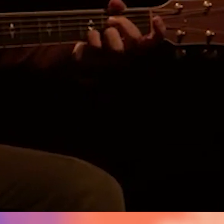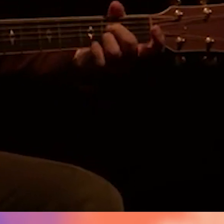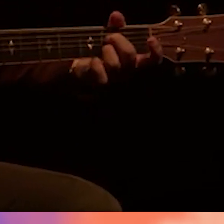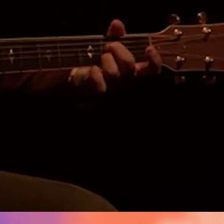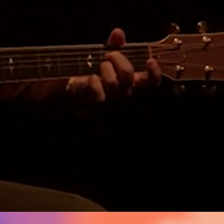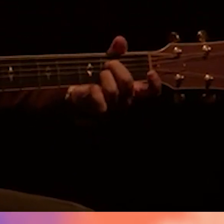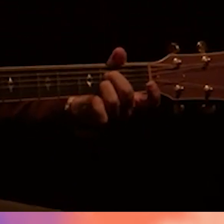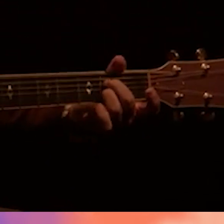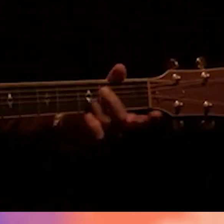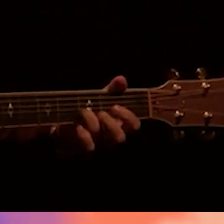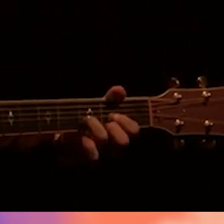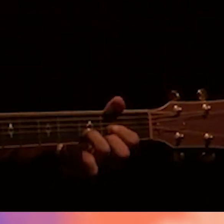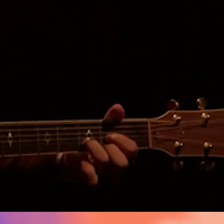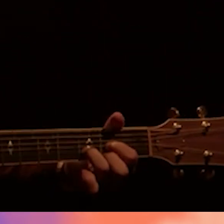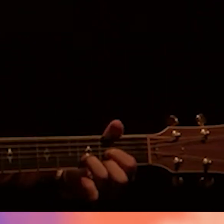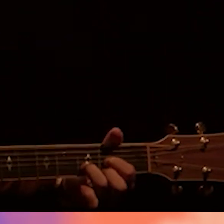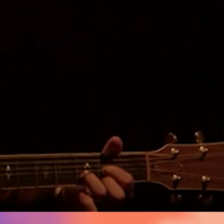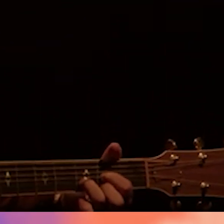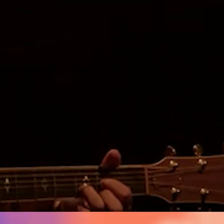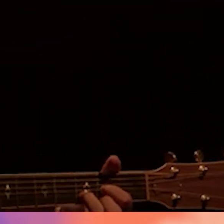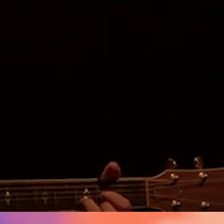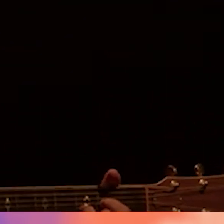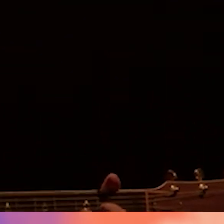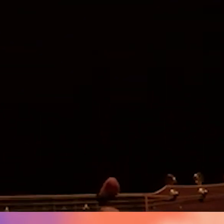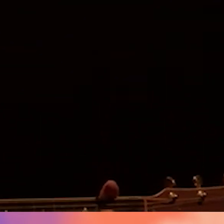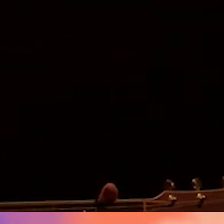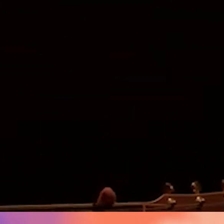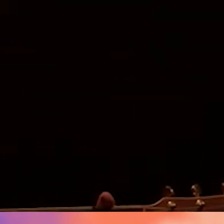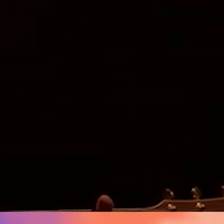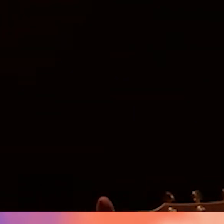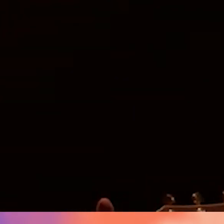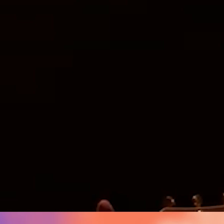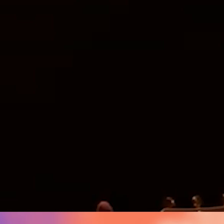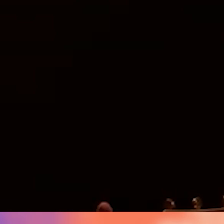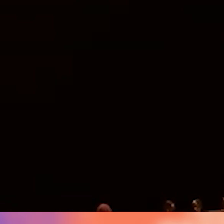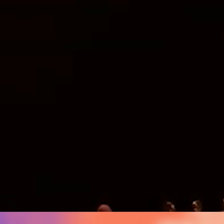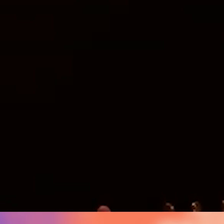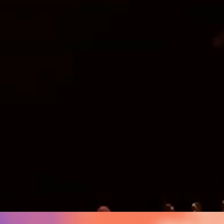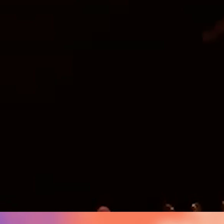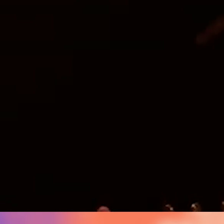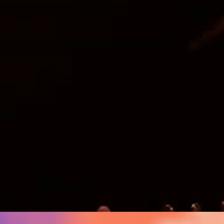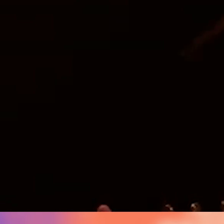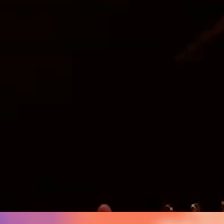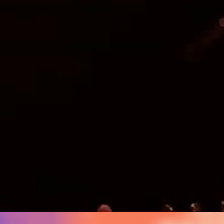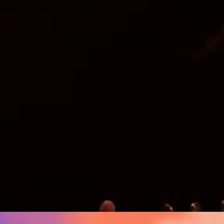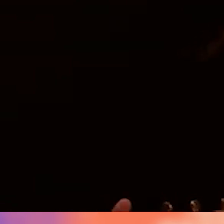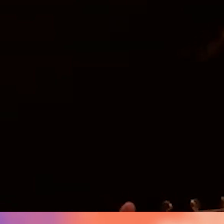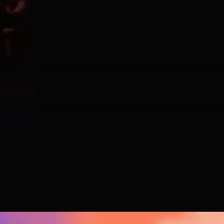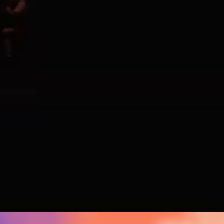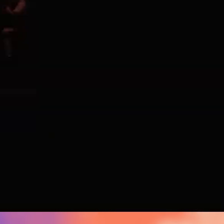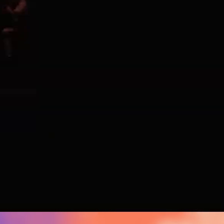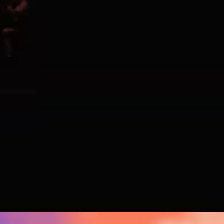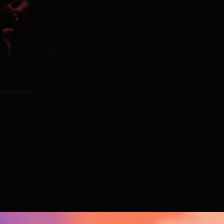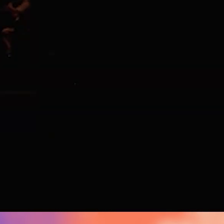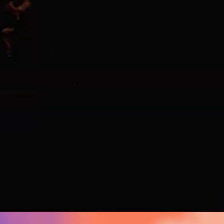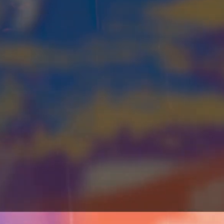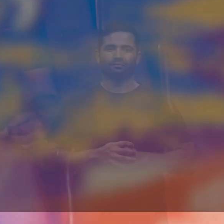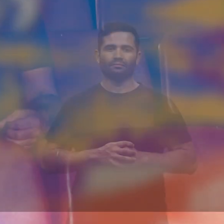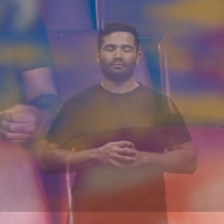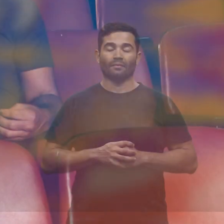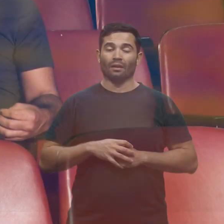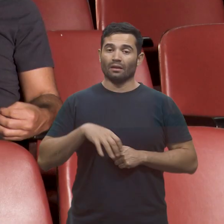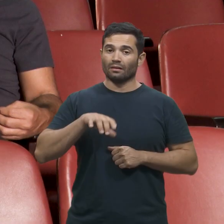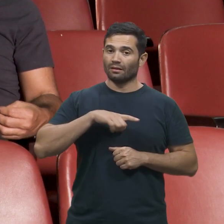boa velha história de umas noites de mágicas em Machu Picchu.